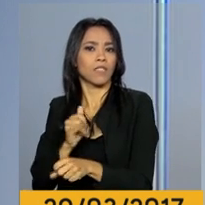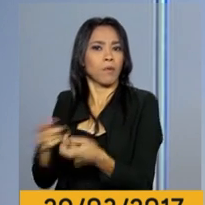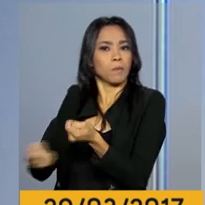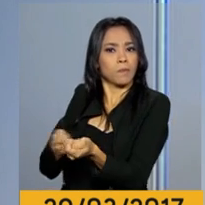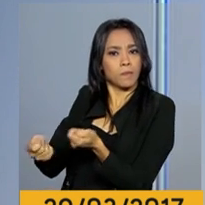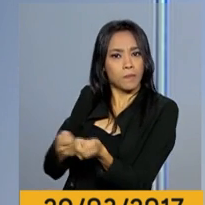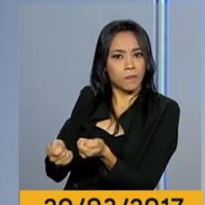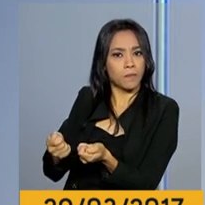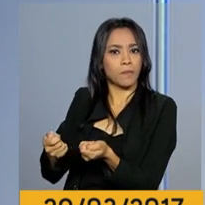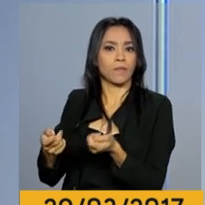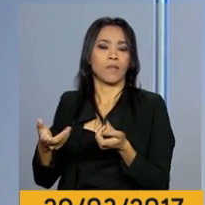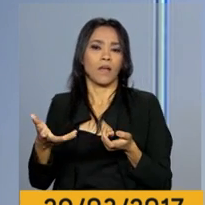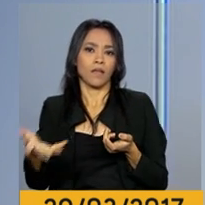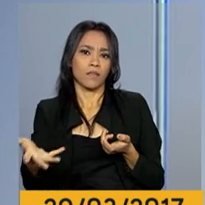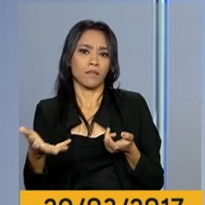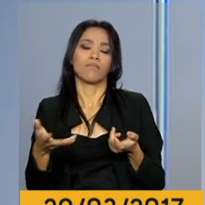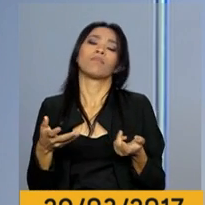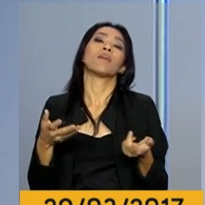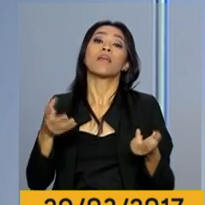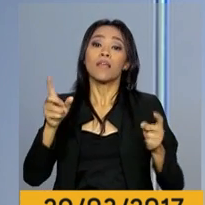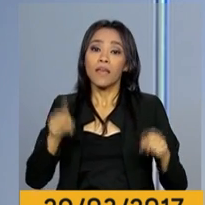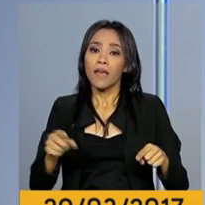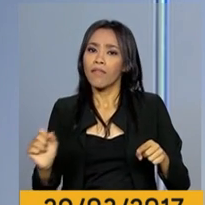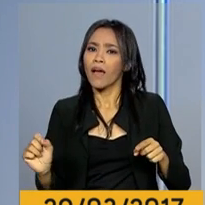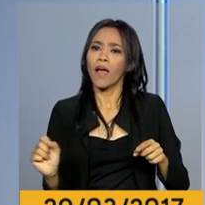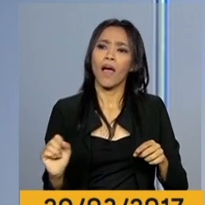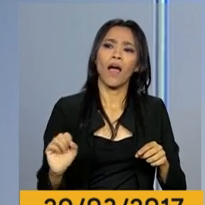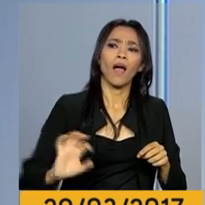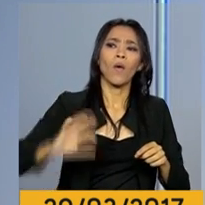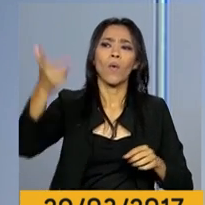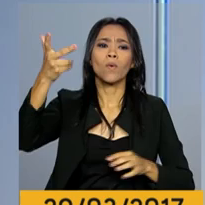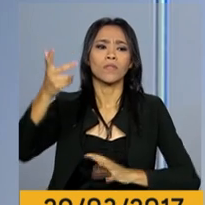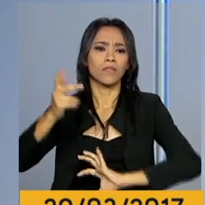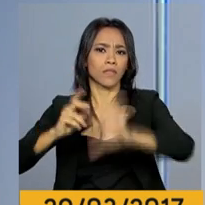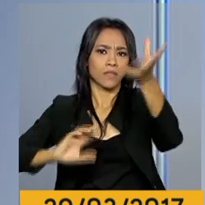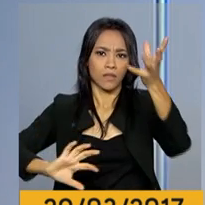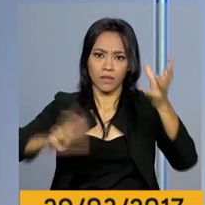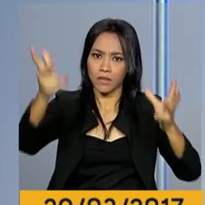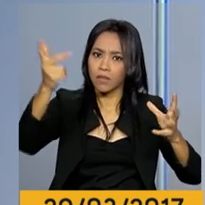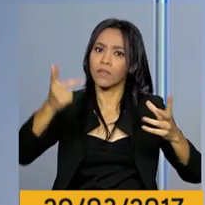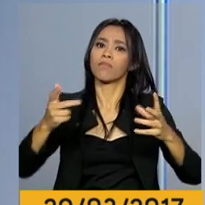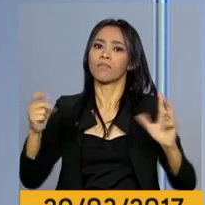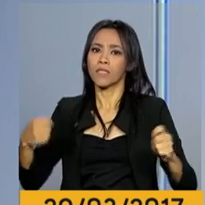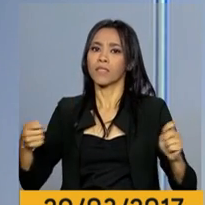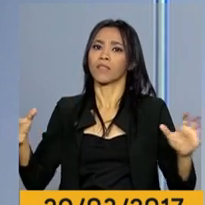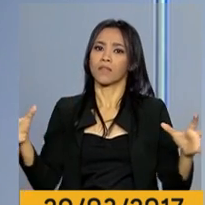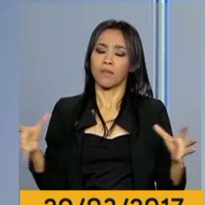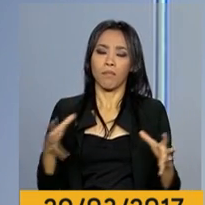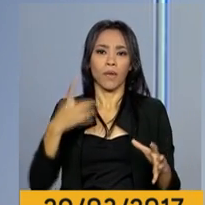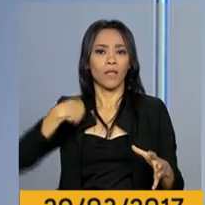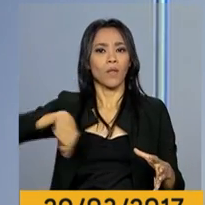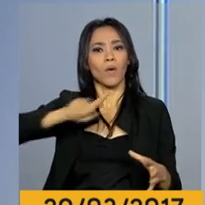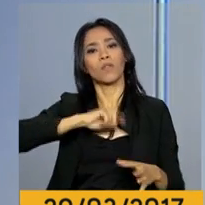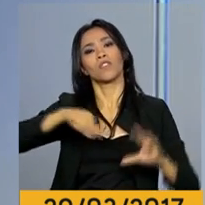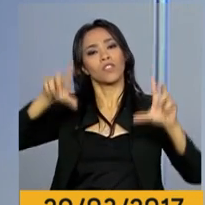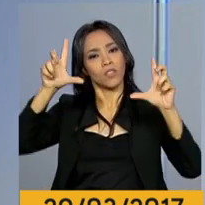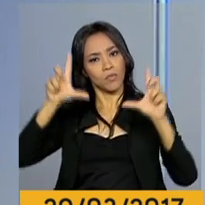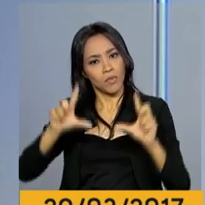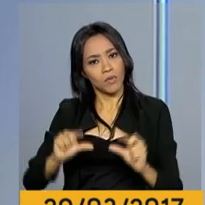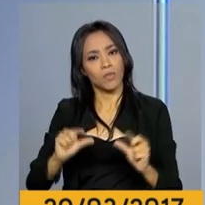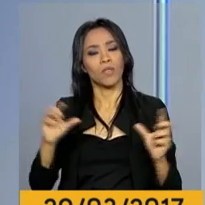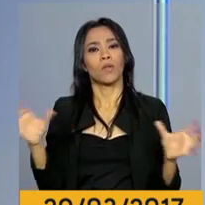ela passa a ser digamos assim episódica e transitórias para logo depois nós eliminarmos o contingenciamento